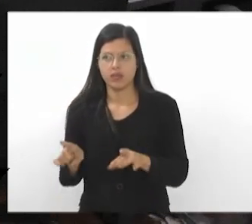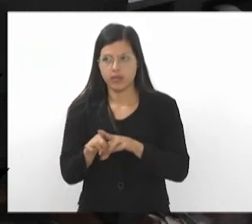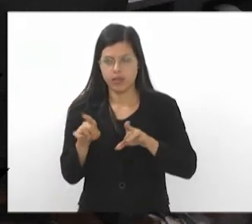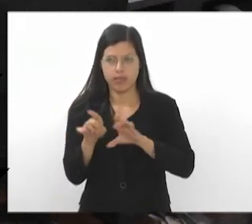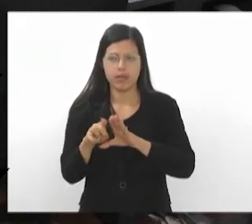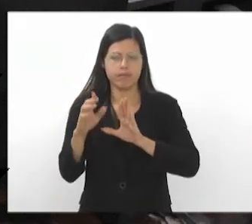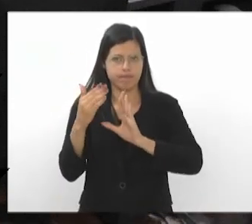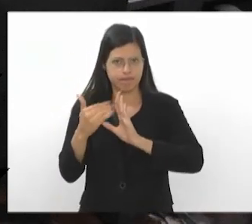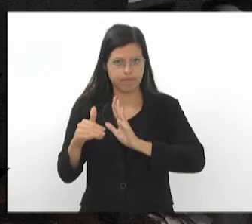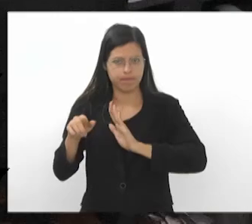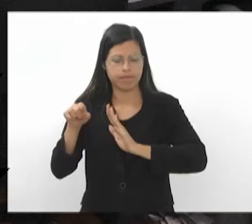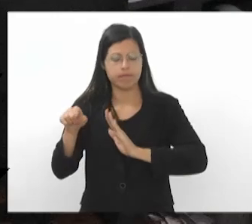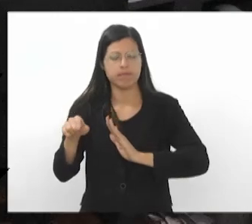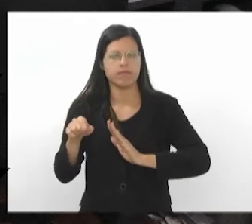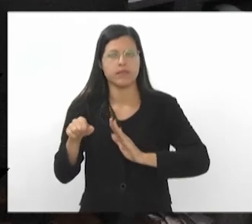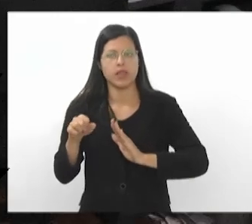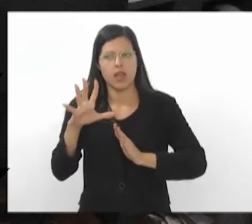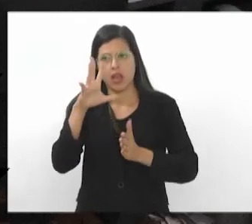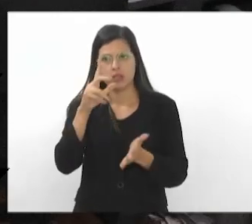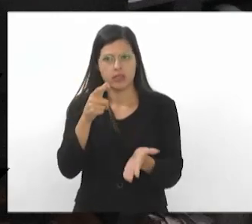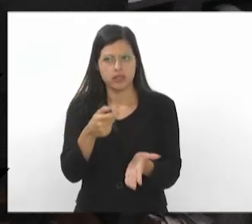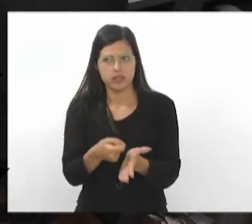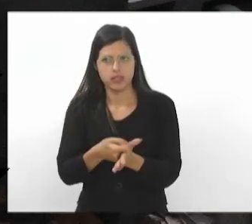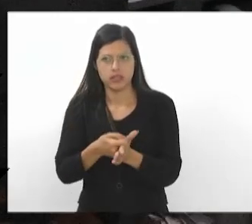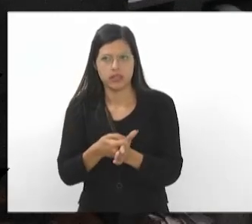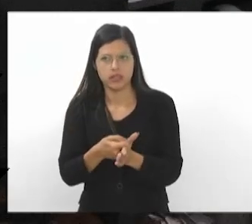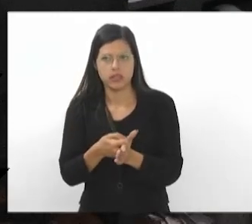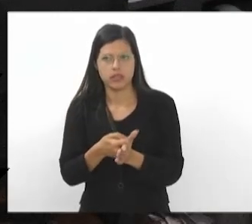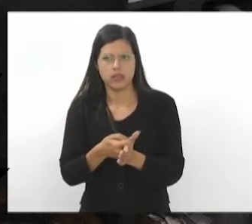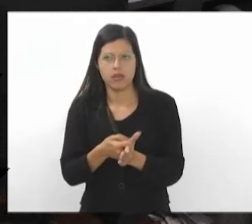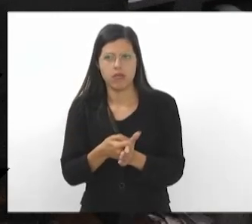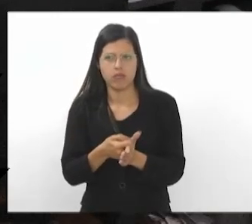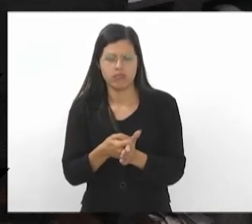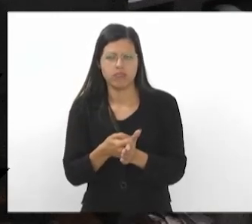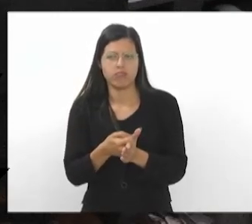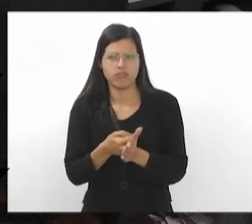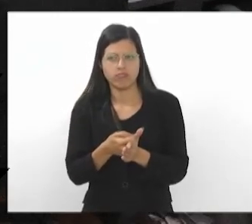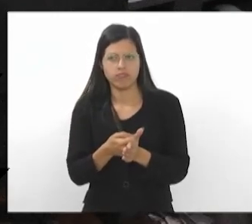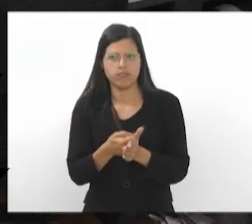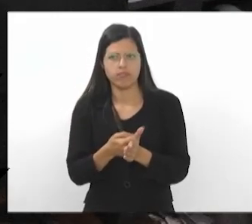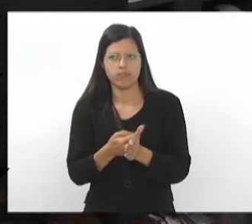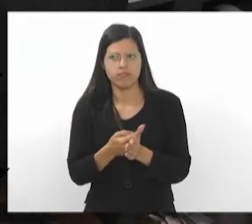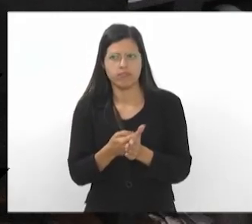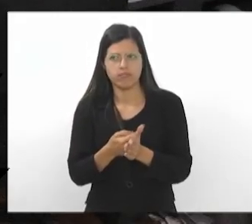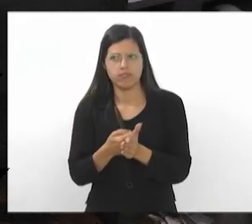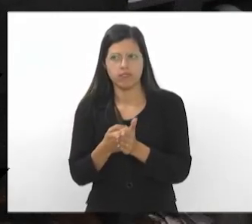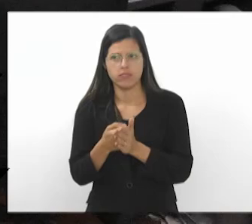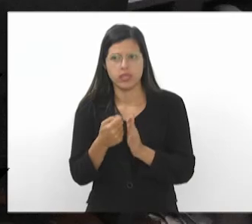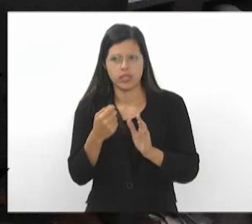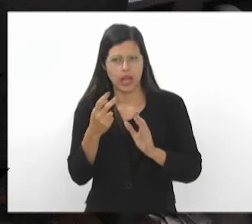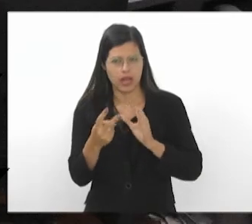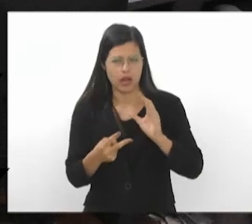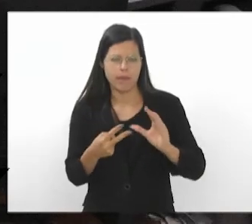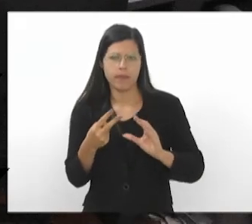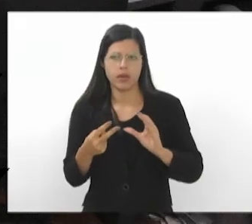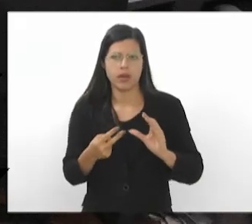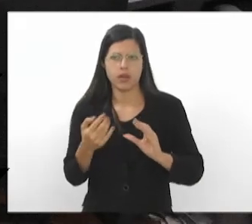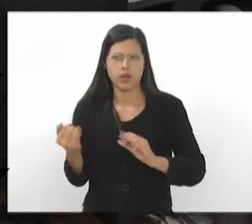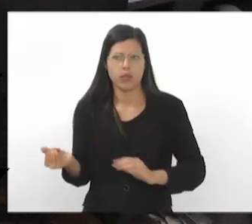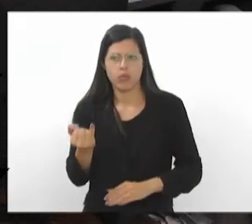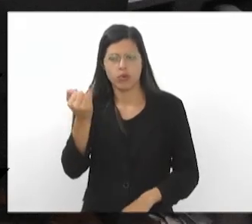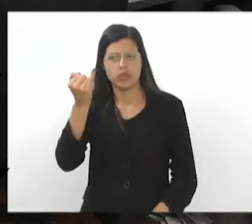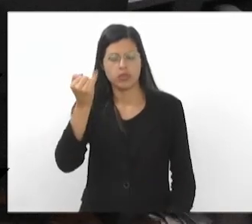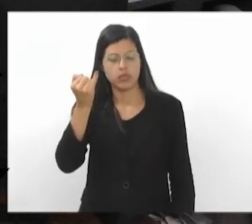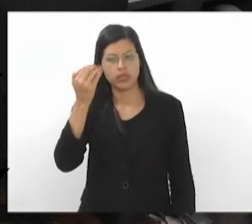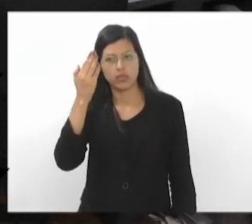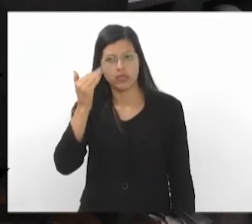Excelência a decisão da Câmara. Eu vi. E é importante PEC, né? saber que a Câmara